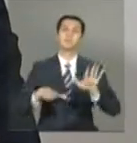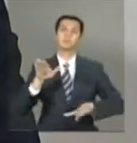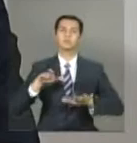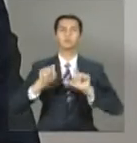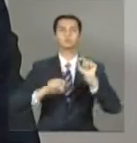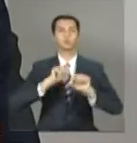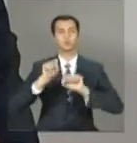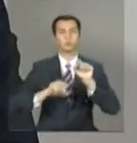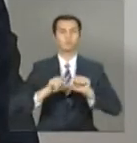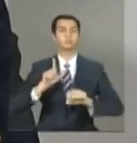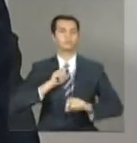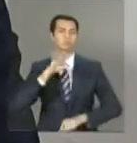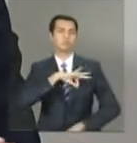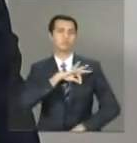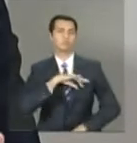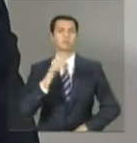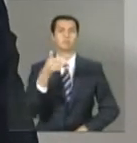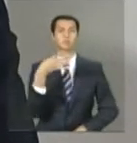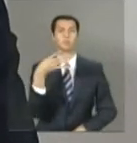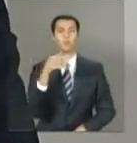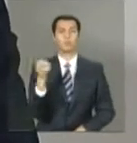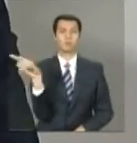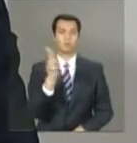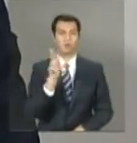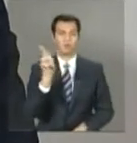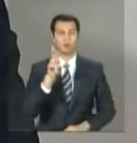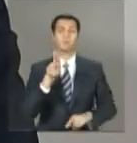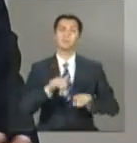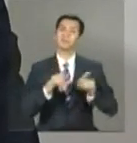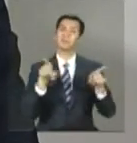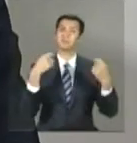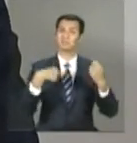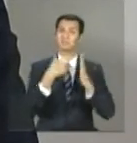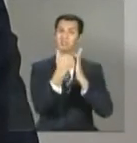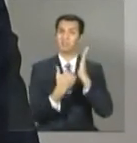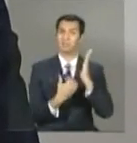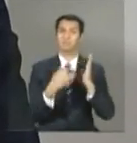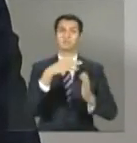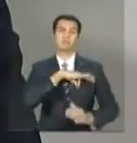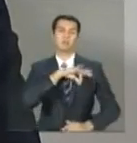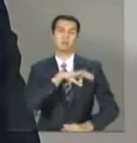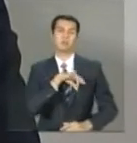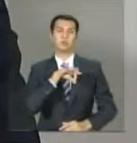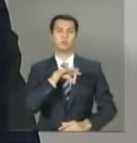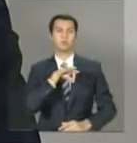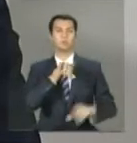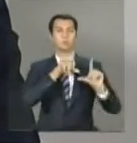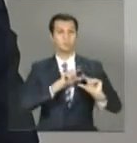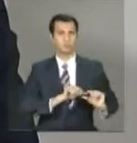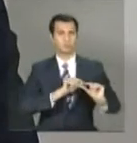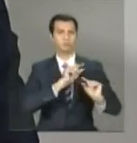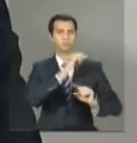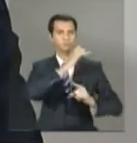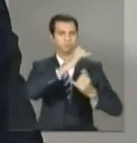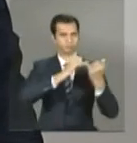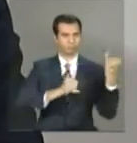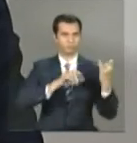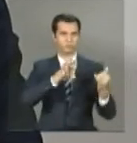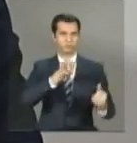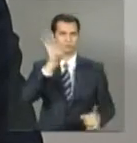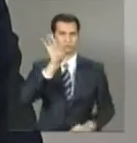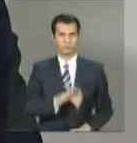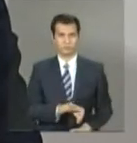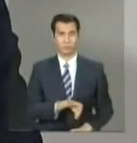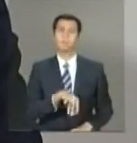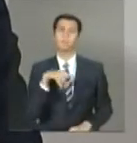R$ 140,00, mas inferior a meio salário mínimo. A família permanece no programa até outubro do ano que ela foi